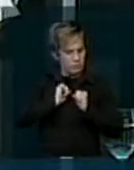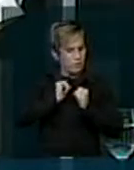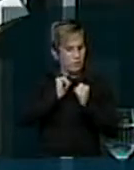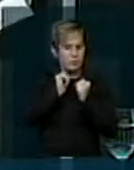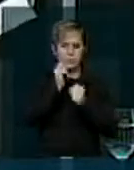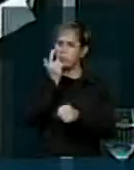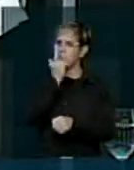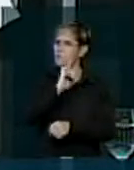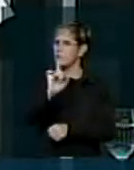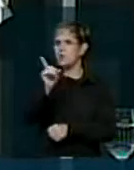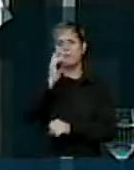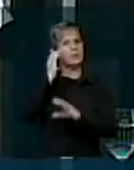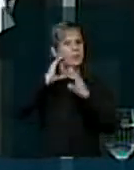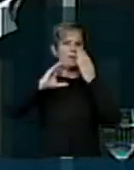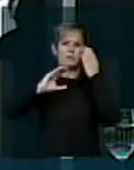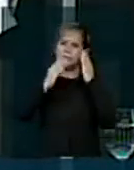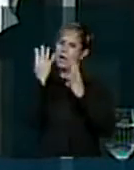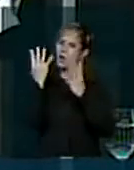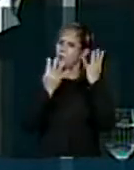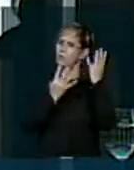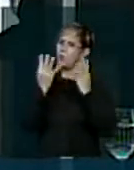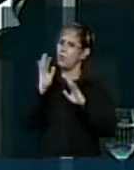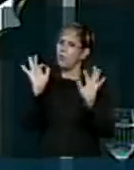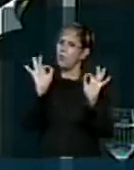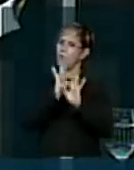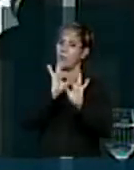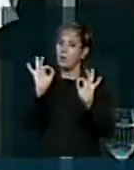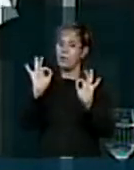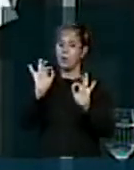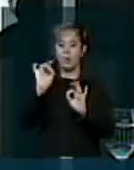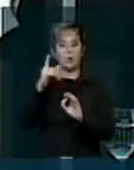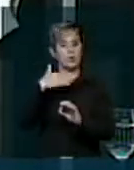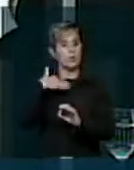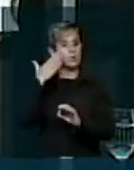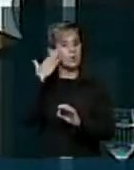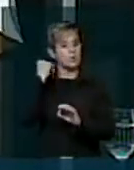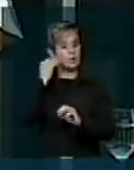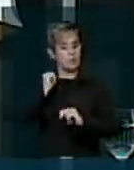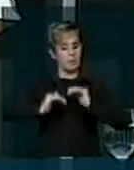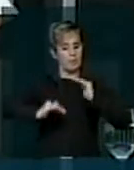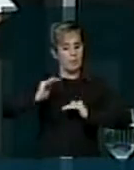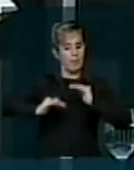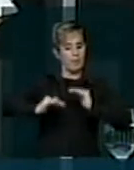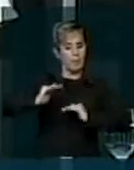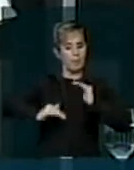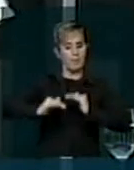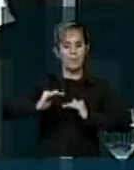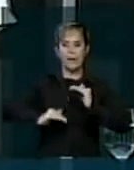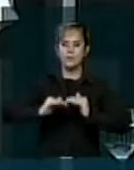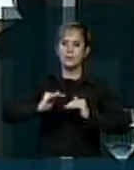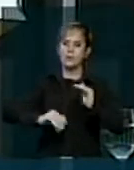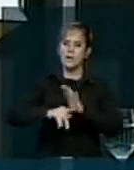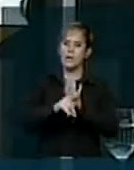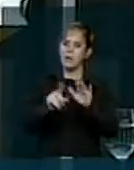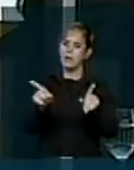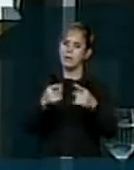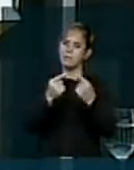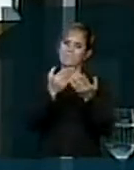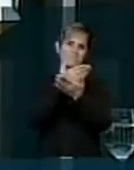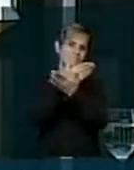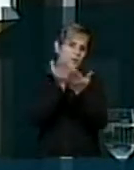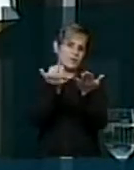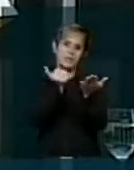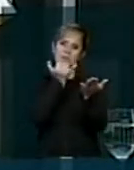para cantar no coro, sei apenas tocar meu atabaque. Assim que me perdoem os amantes